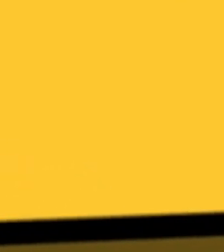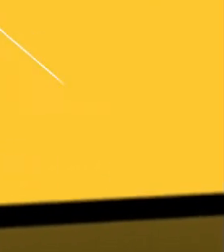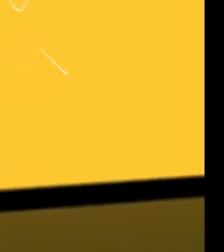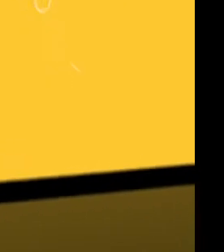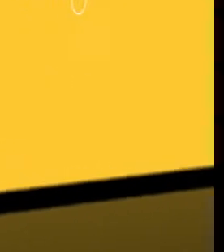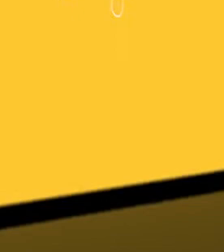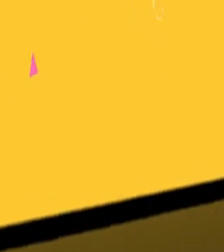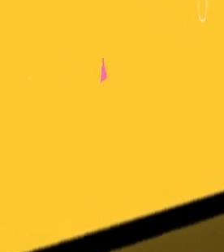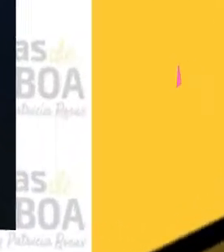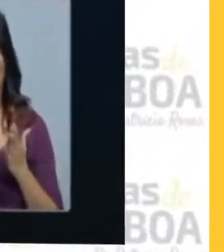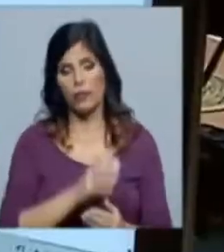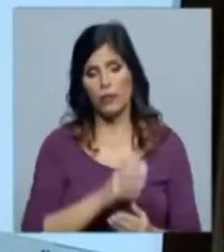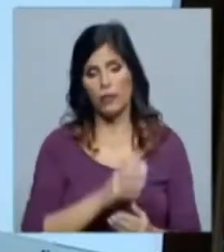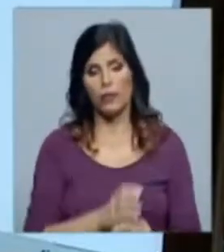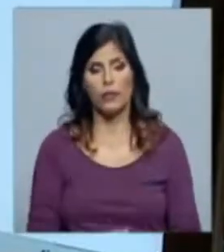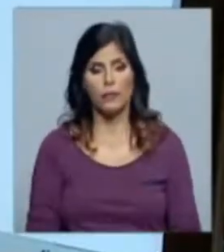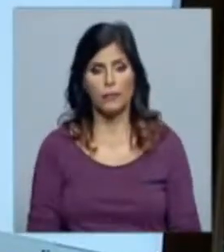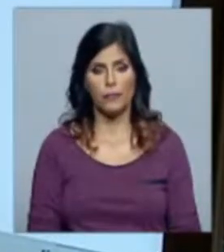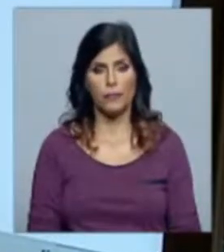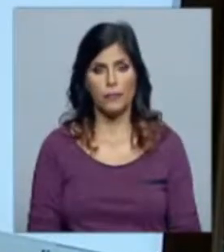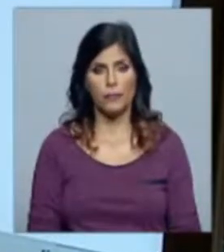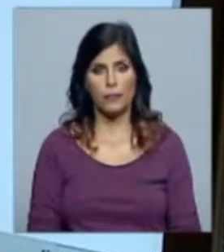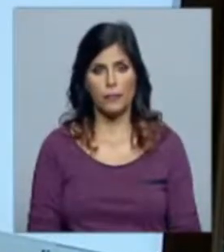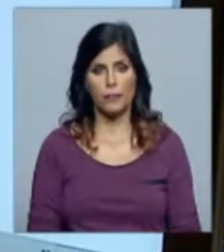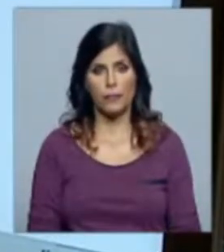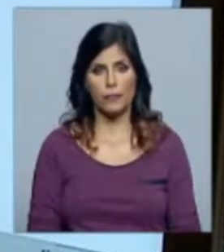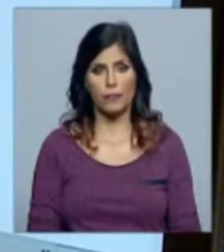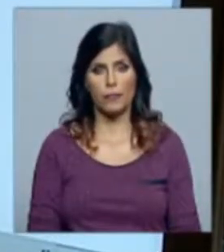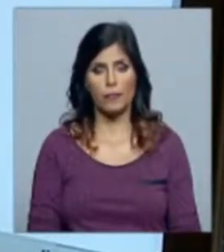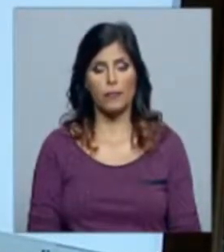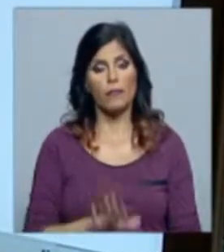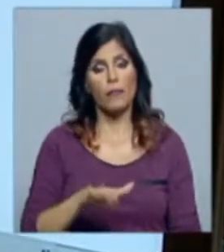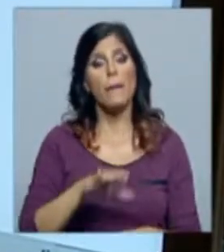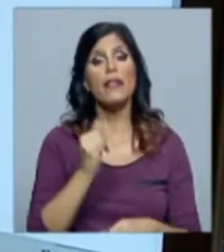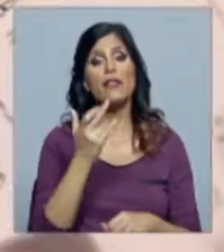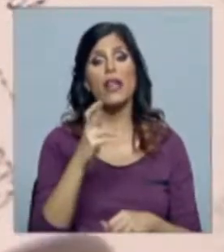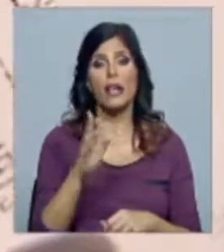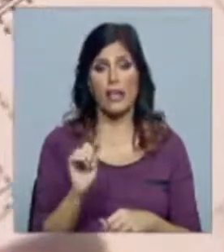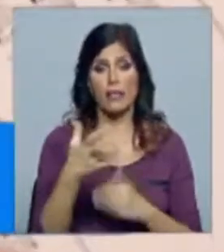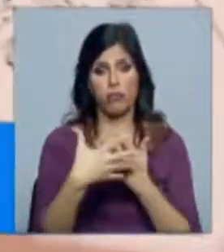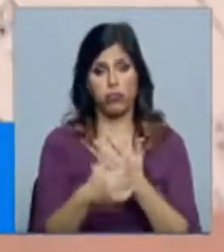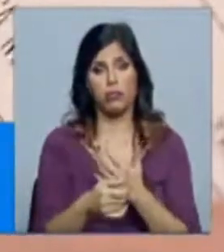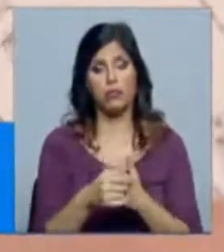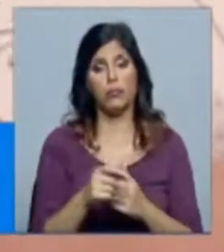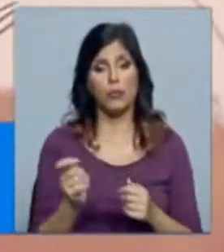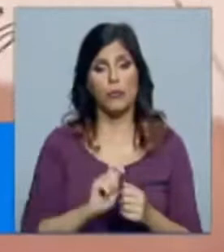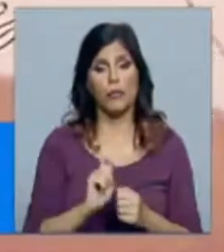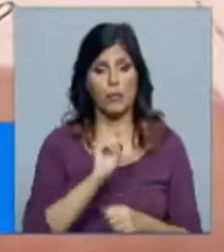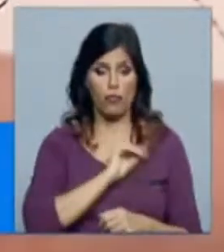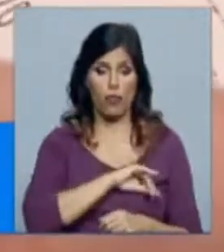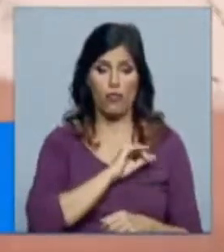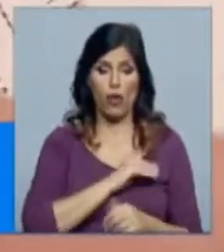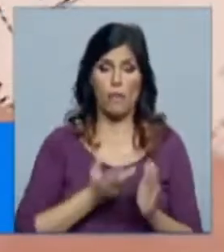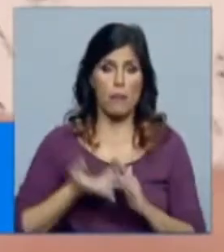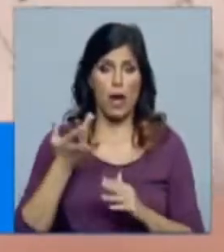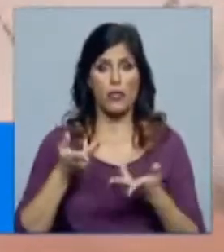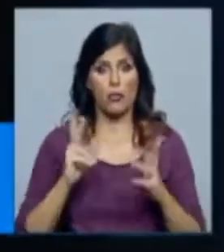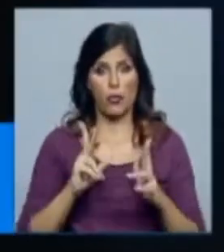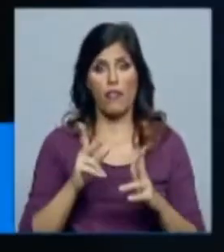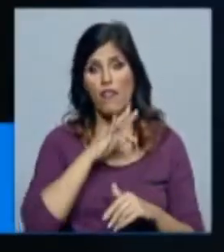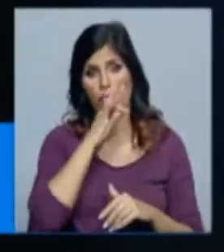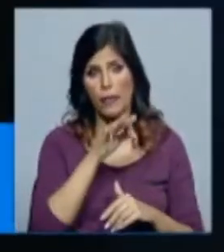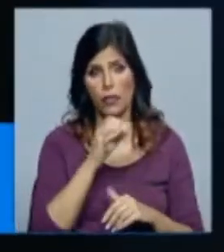aí ou menos IRS dos contato por mês mais rendimento disponível para as famílias